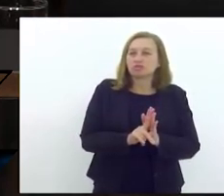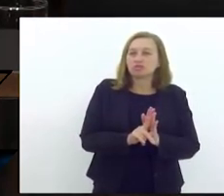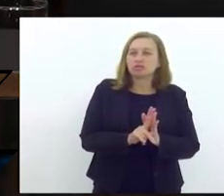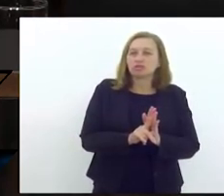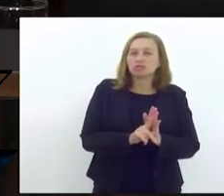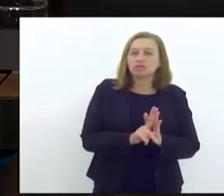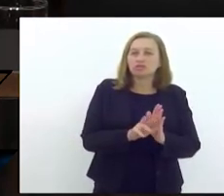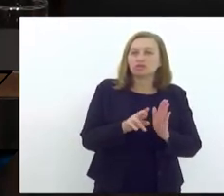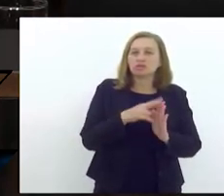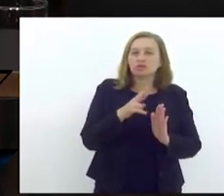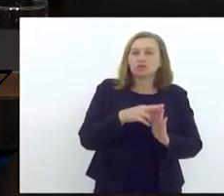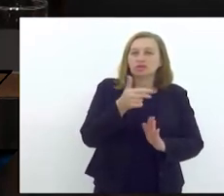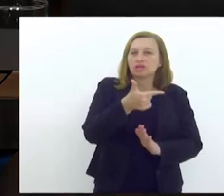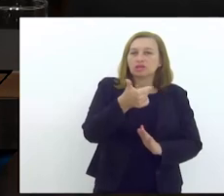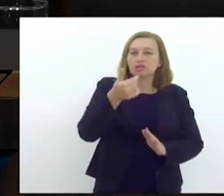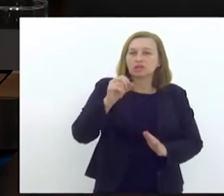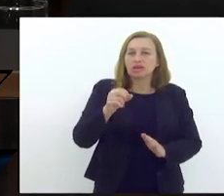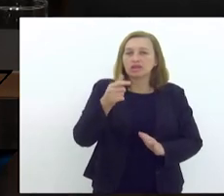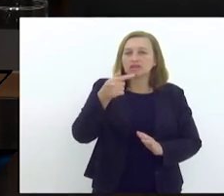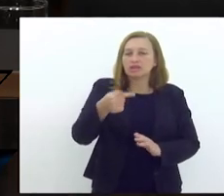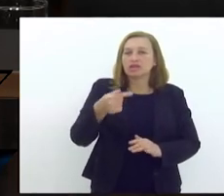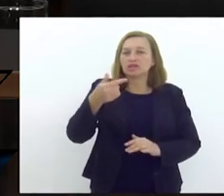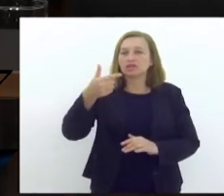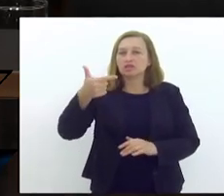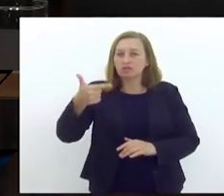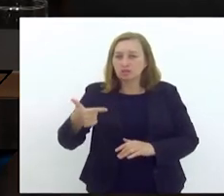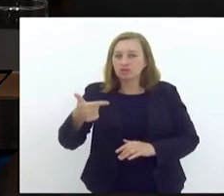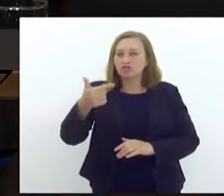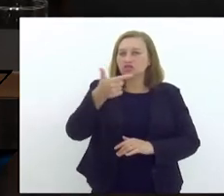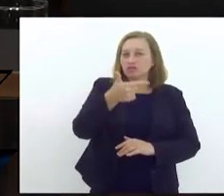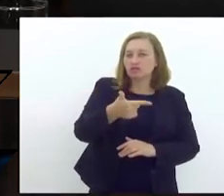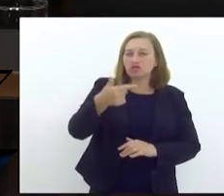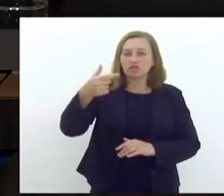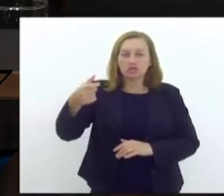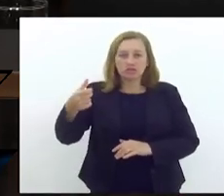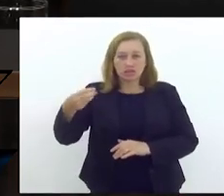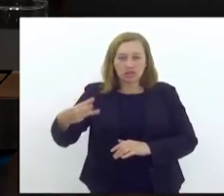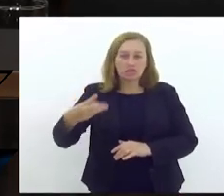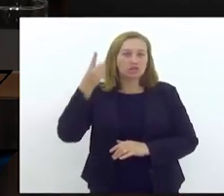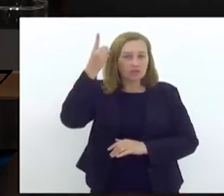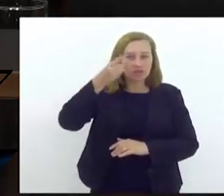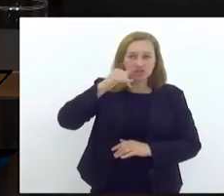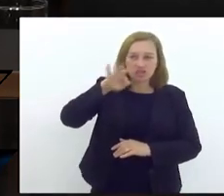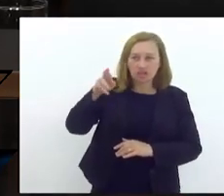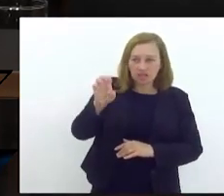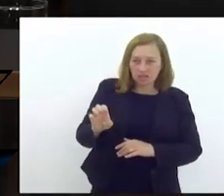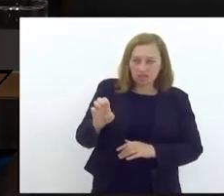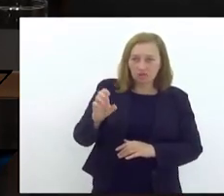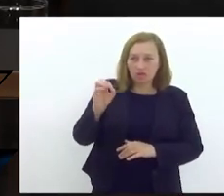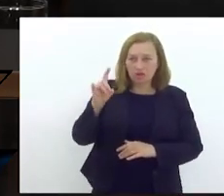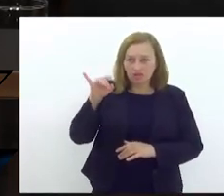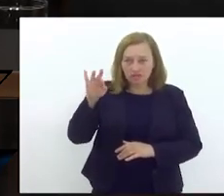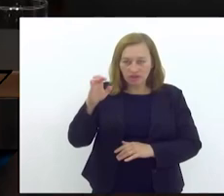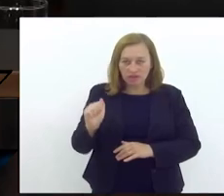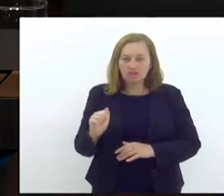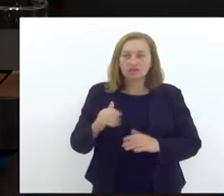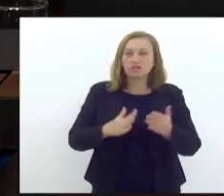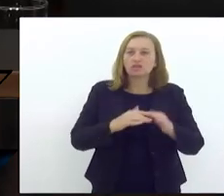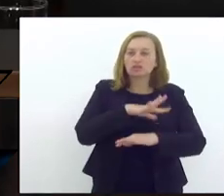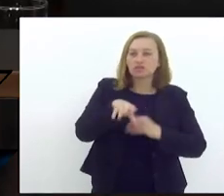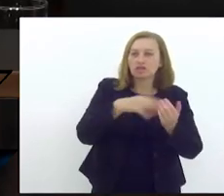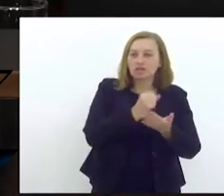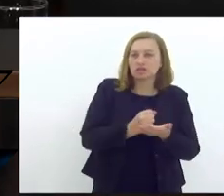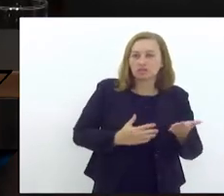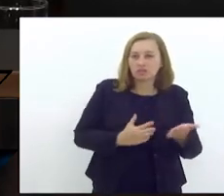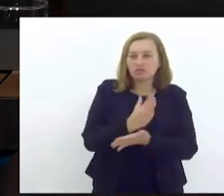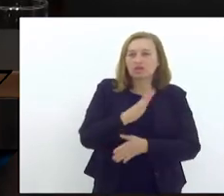de resolução 1072 de 23 o deputado Jari Jari Oliveira Souza que a própria mãe estão